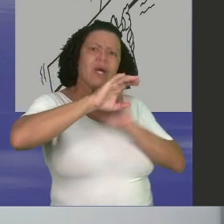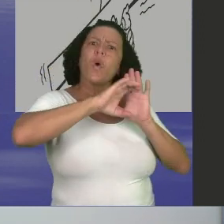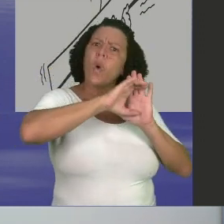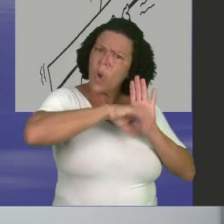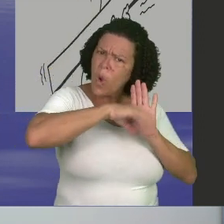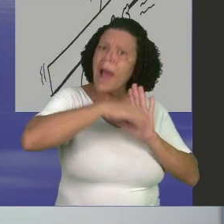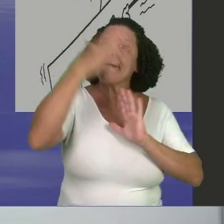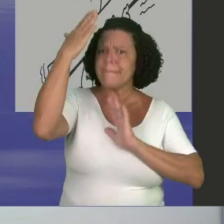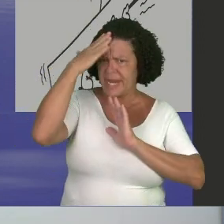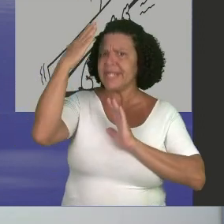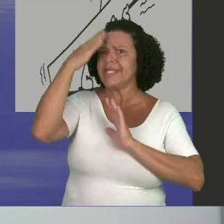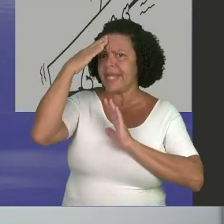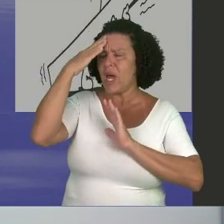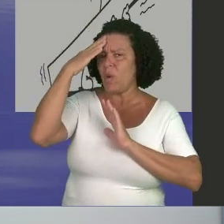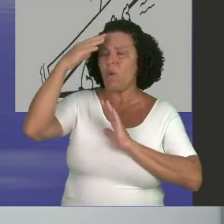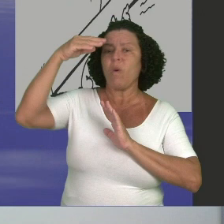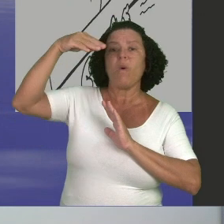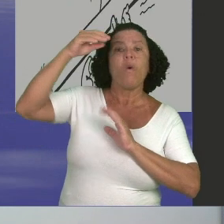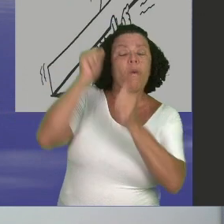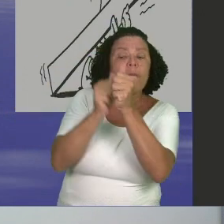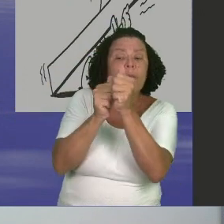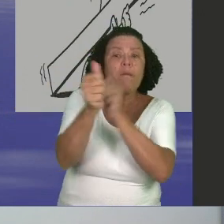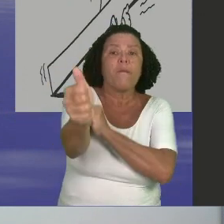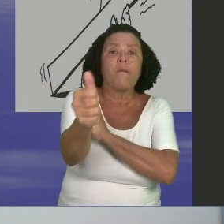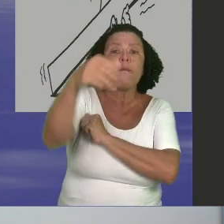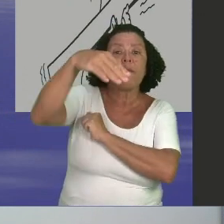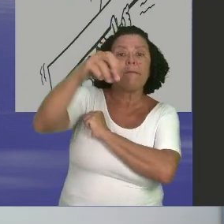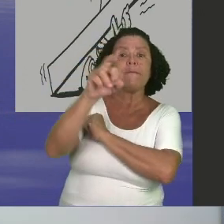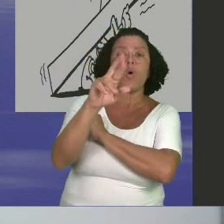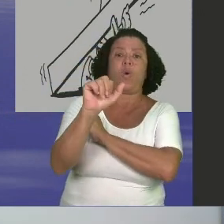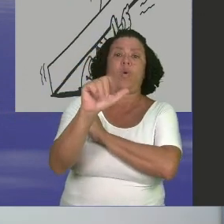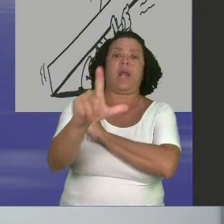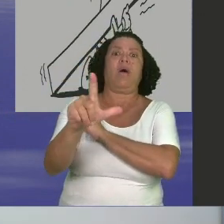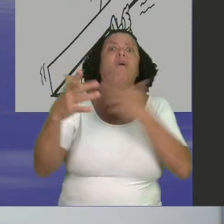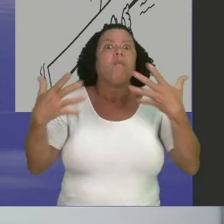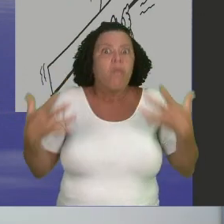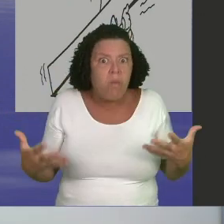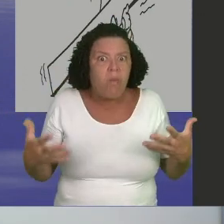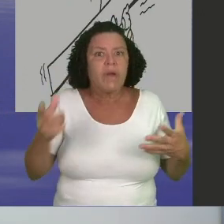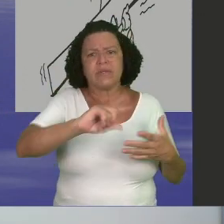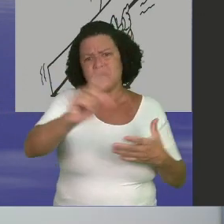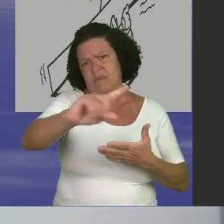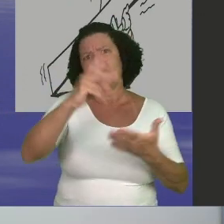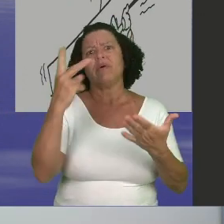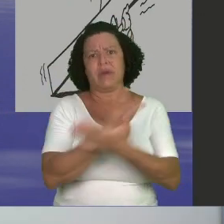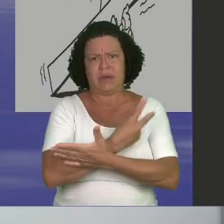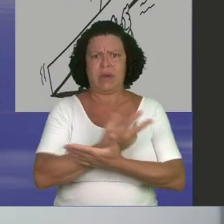a lição moral e não vamos mais errar